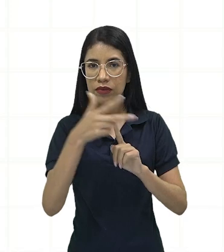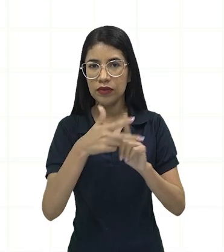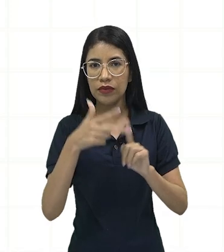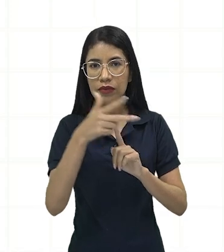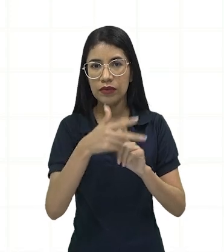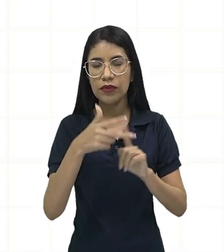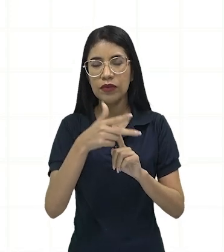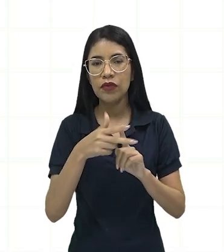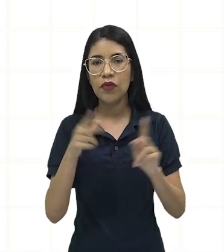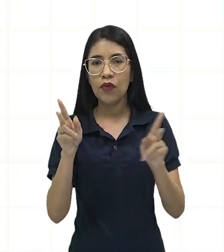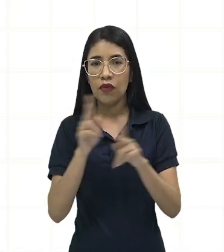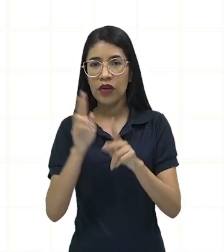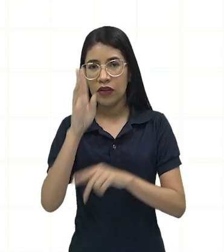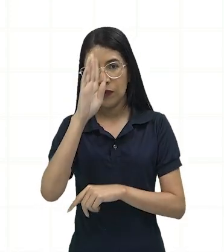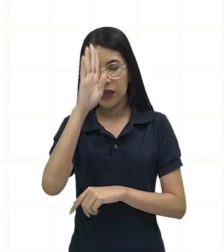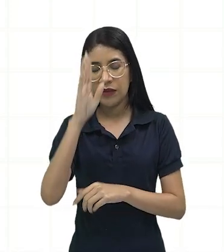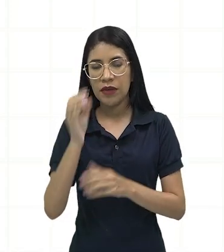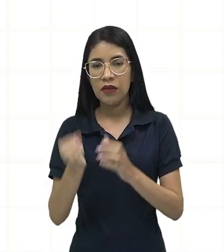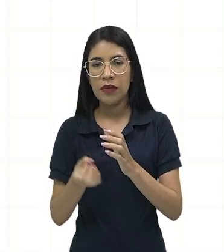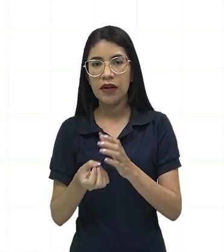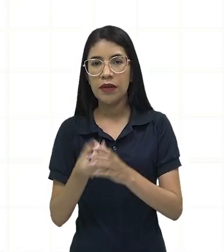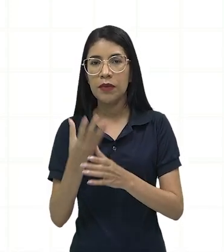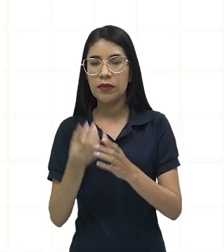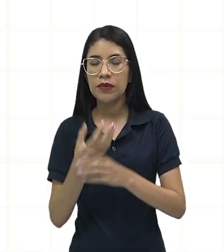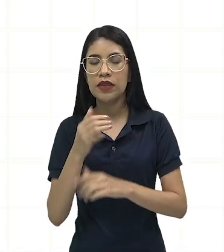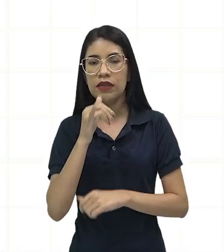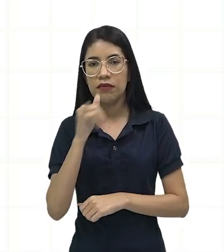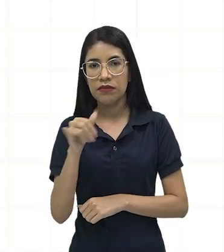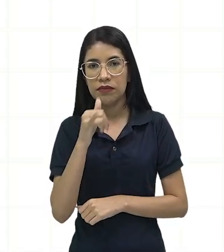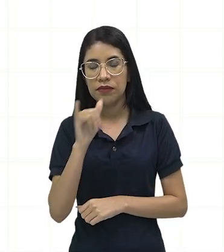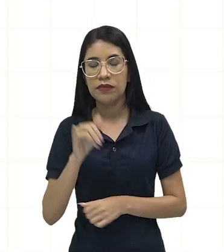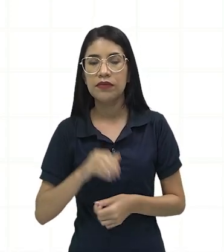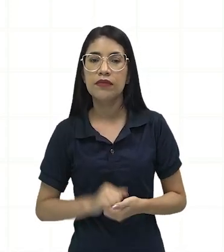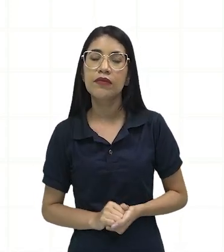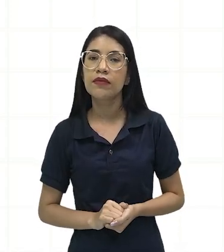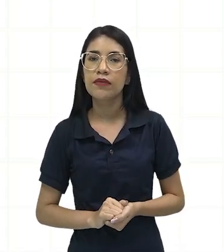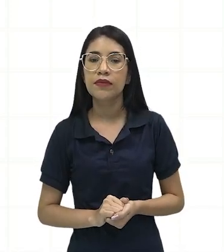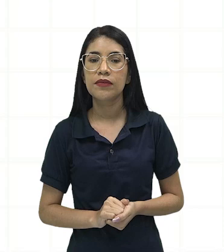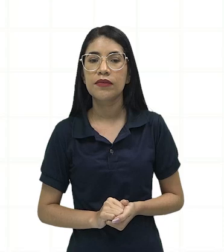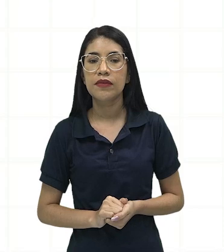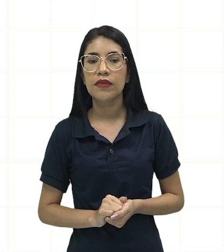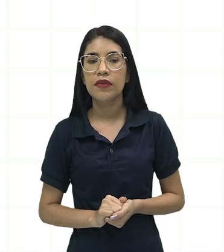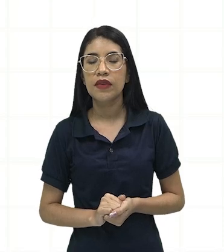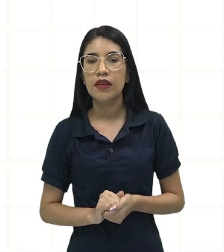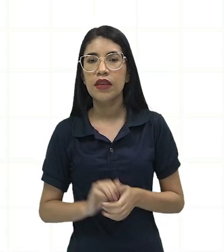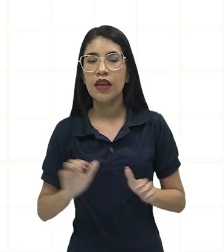a força motriz para gerar eletricidade. E as usinas